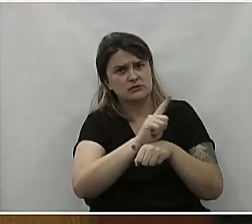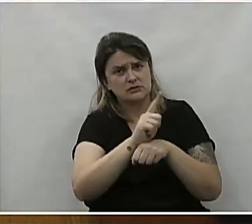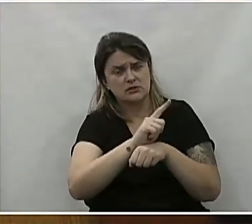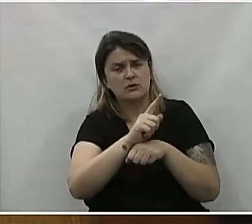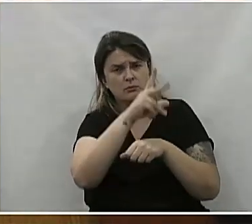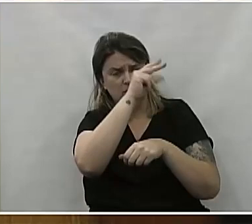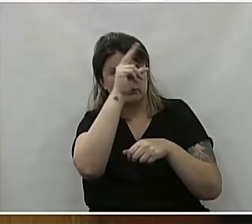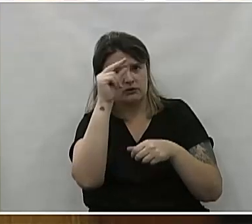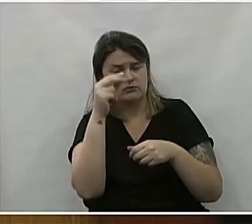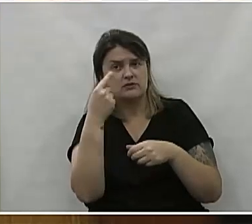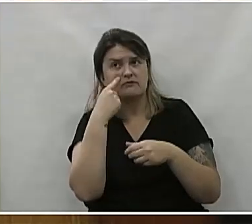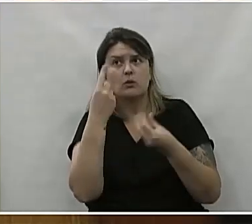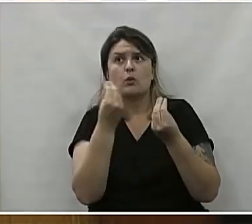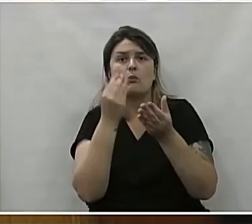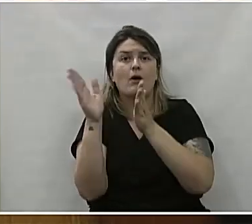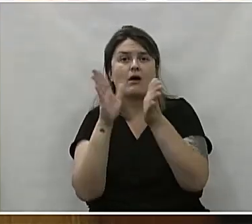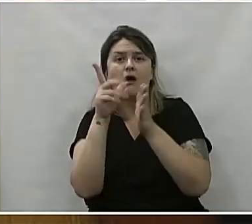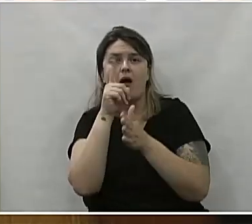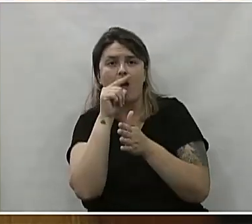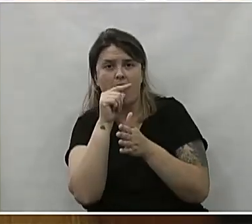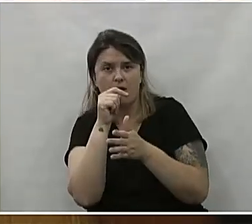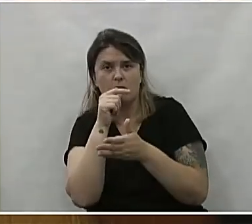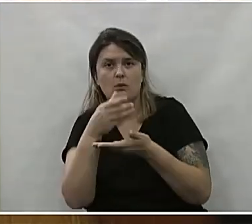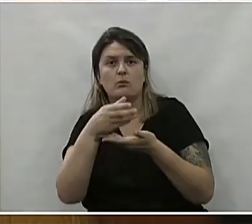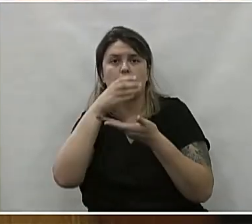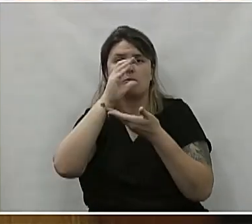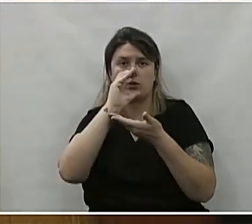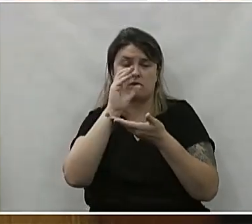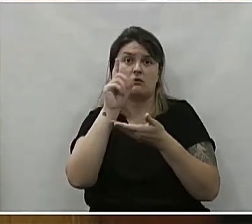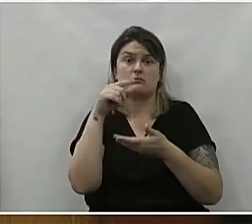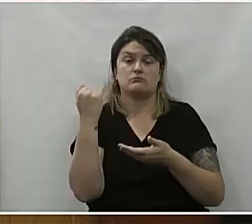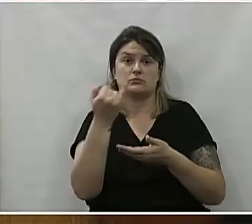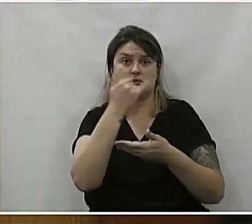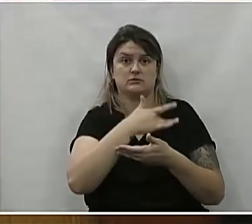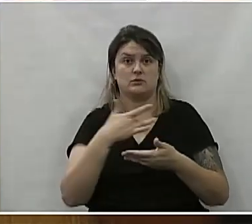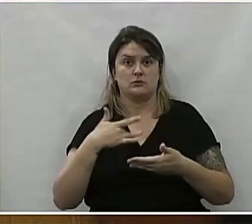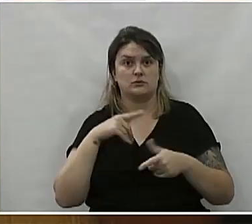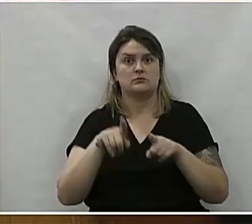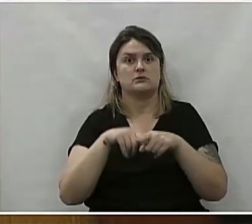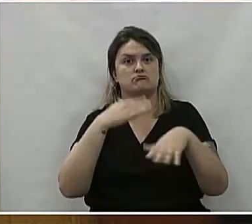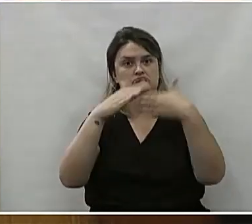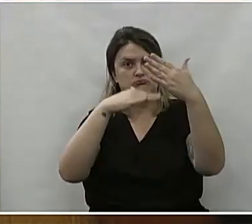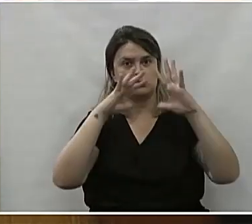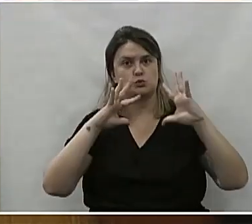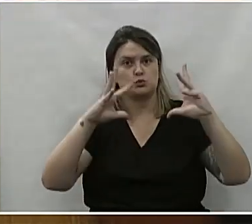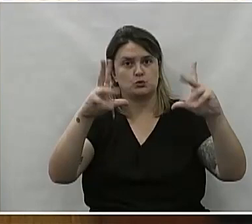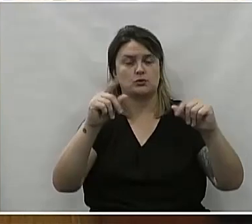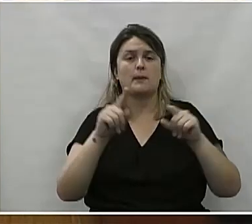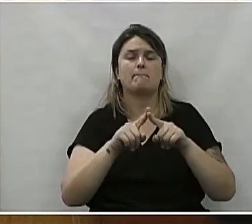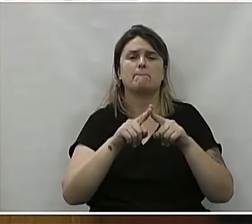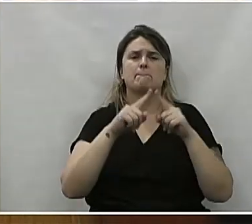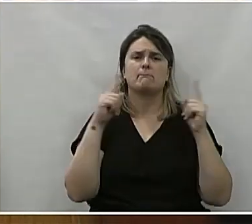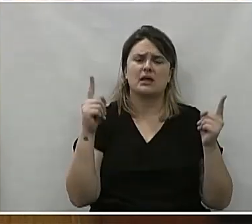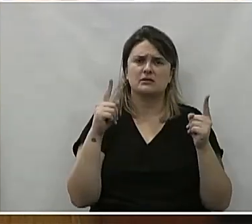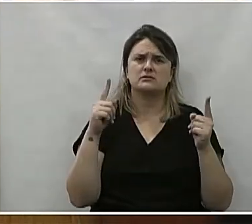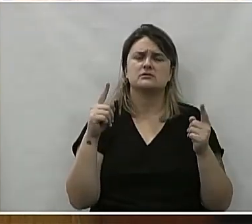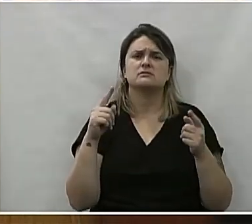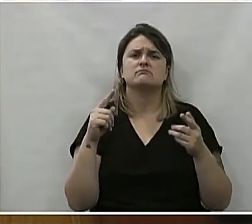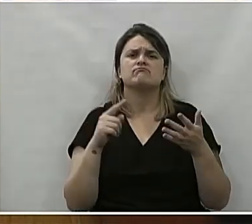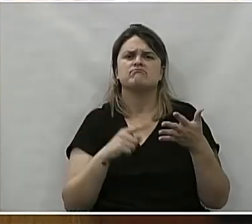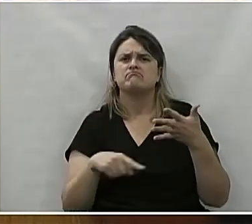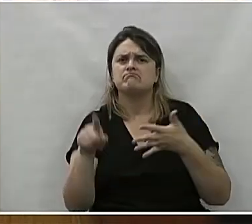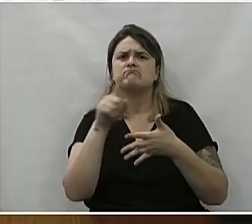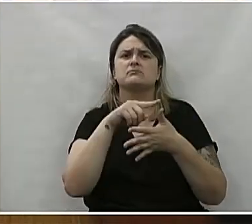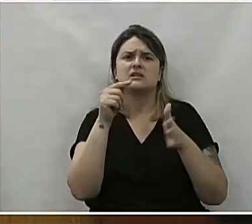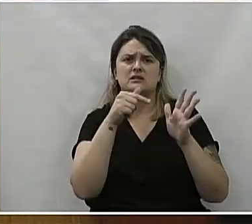crucial De acesso à água potável Que é essencial para a saúde e o bem-estar de nossos cidadãos No entanto, em vista da relevância